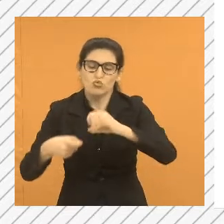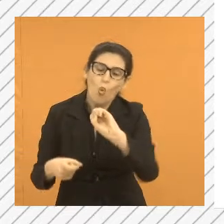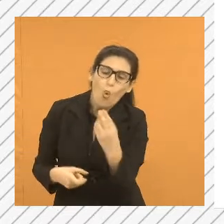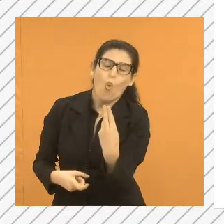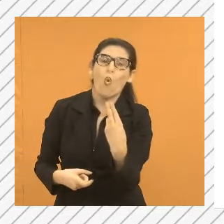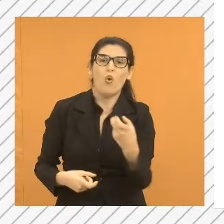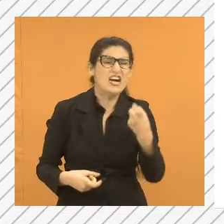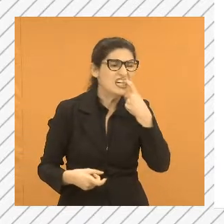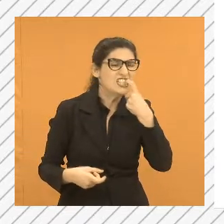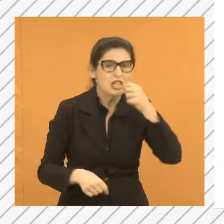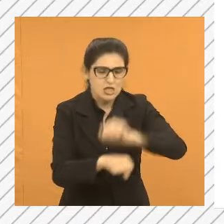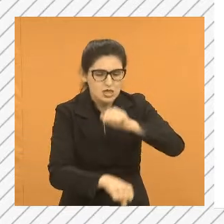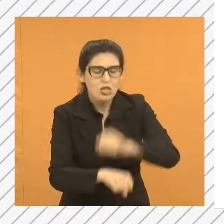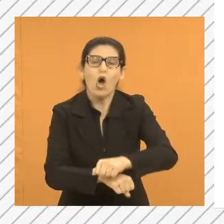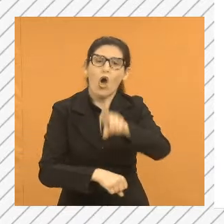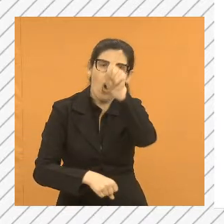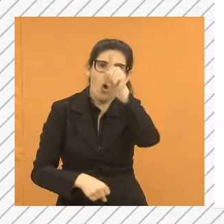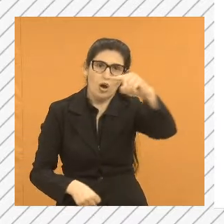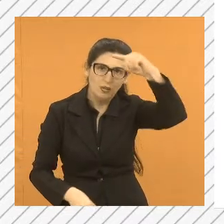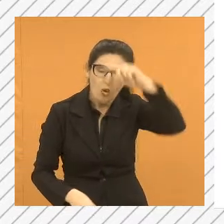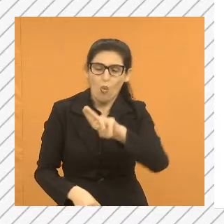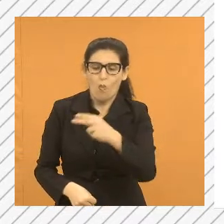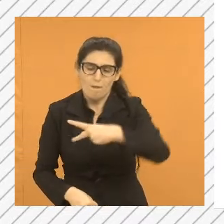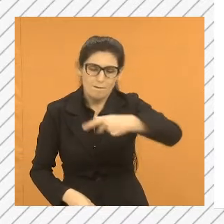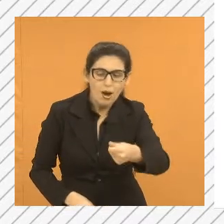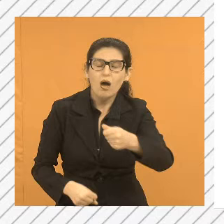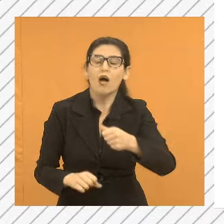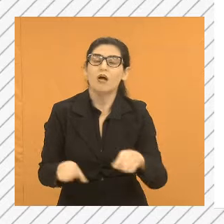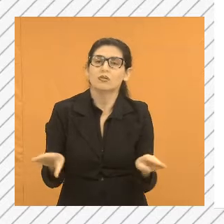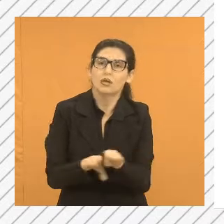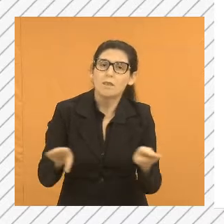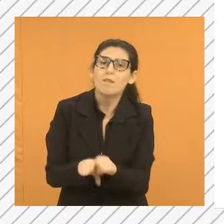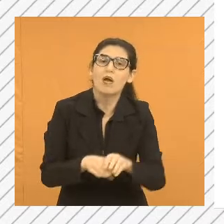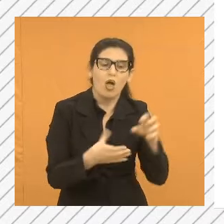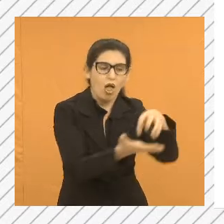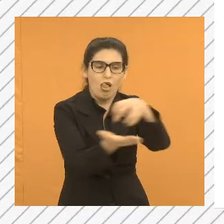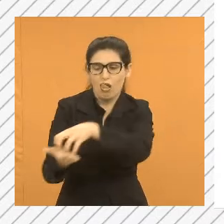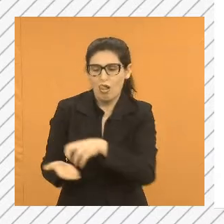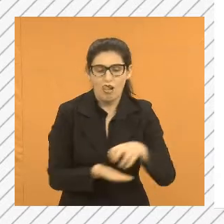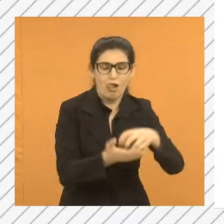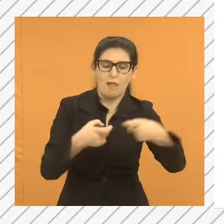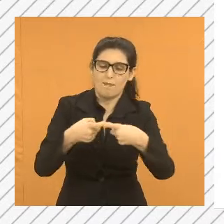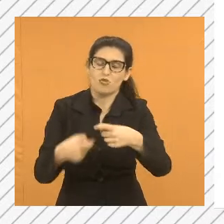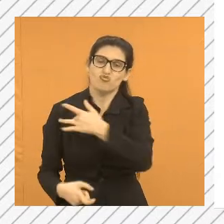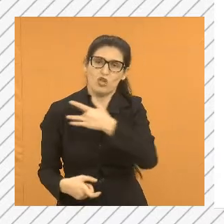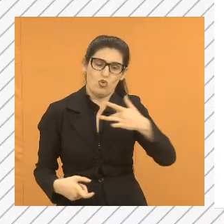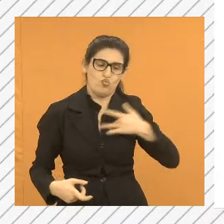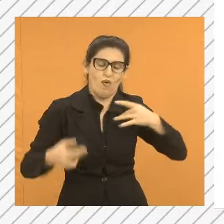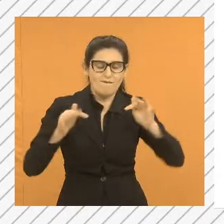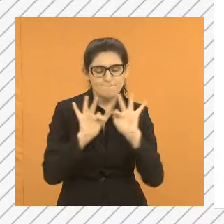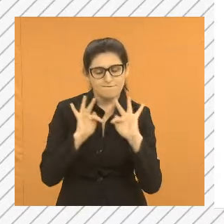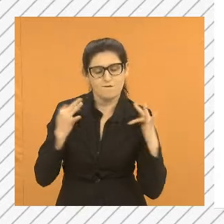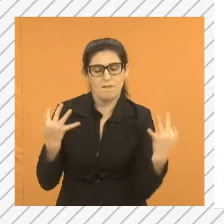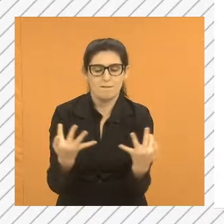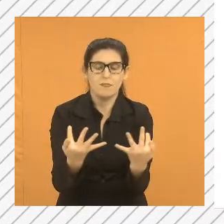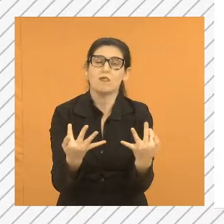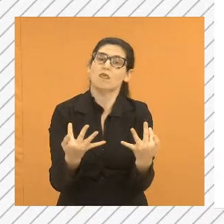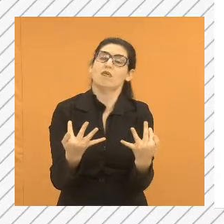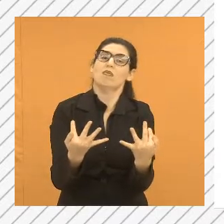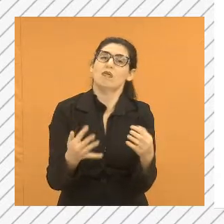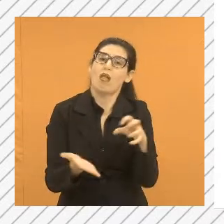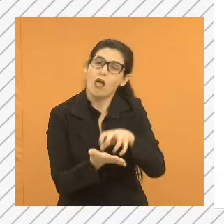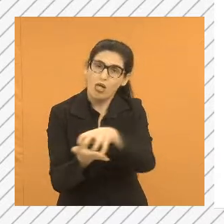odontológico, hospitais, UPA, as unidades médicas de saúde da família, Instituto de